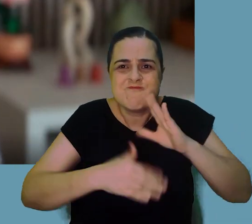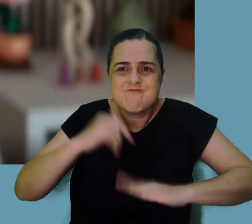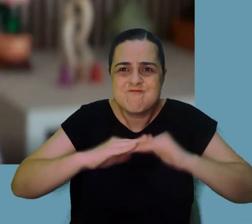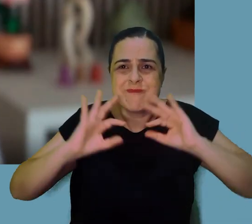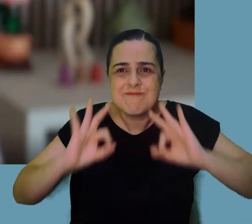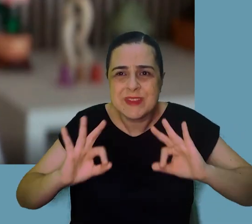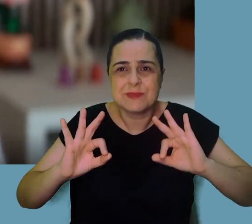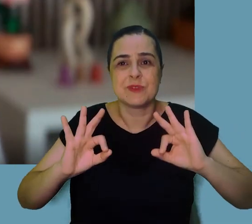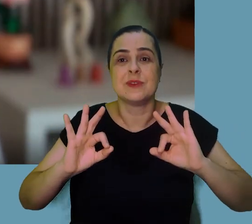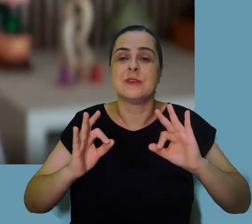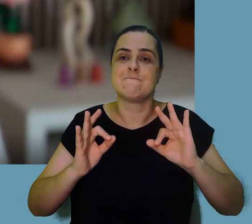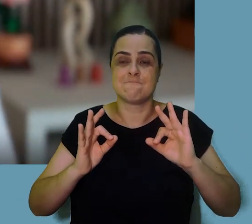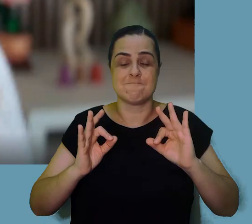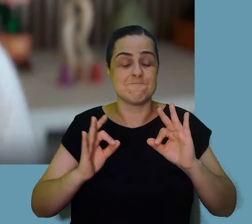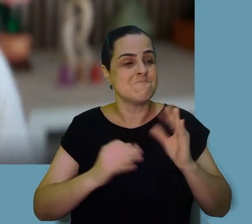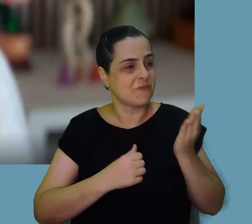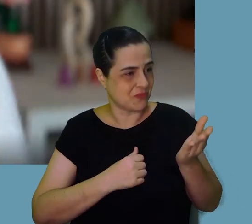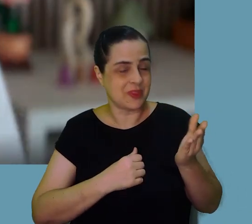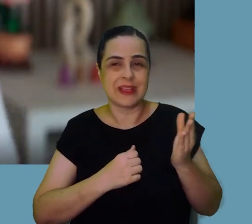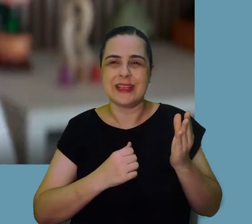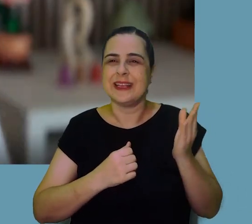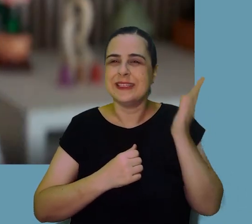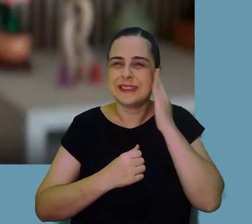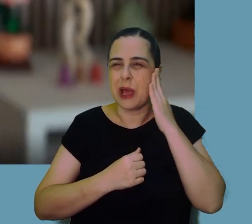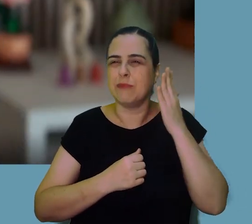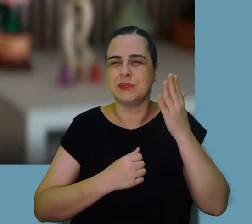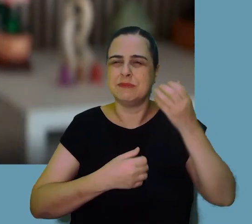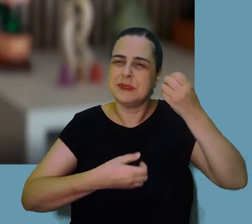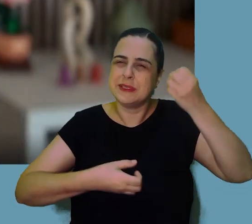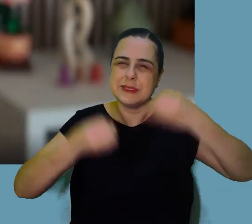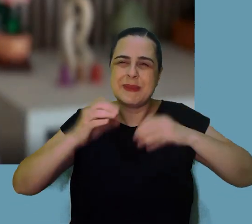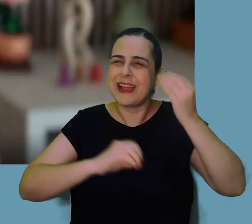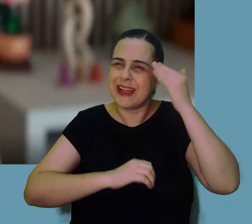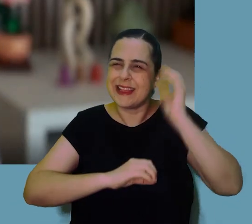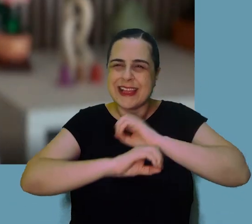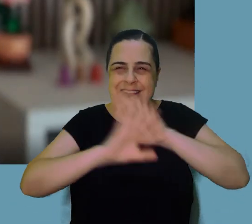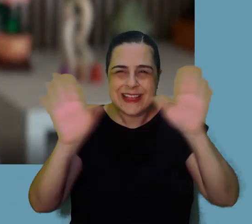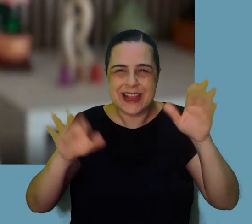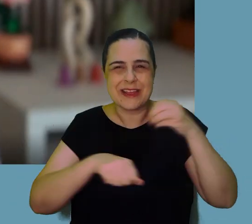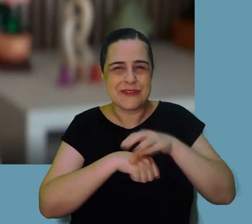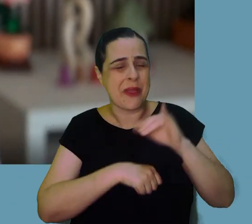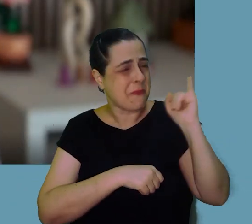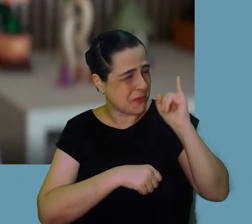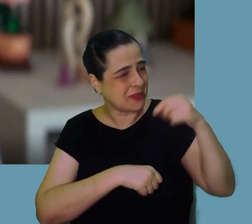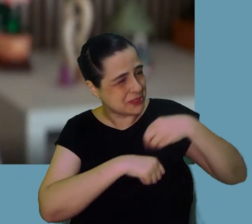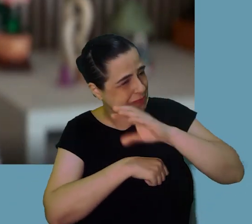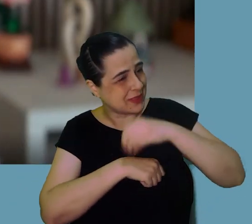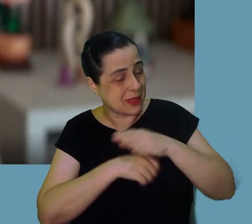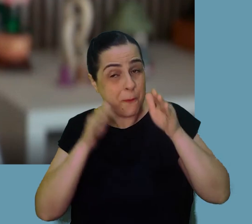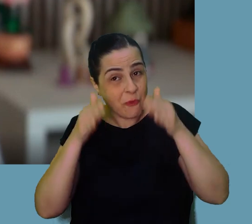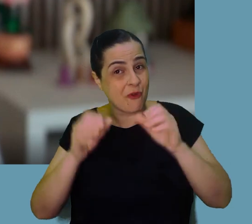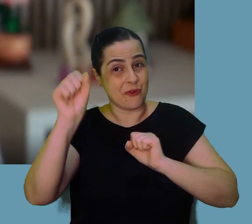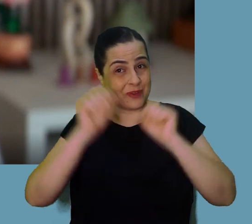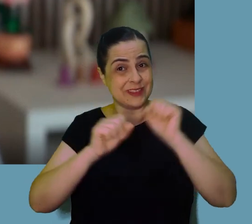tem uma didática muito boa, então essa sua fala vai ser muito importante para as organizações em